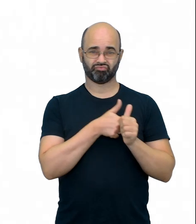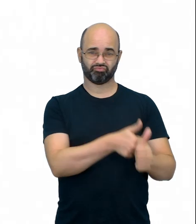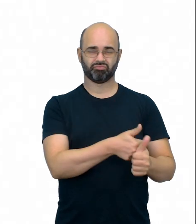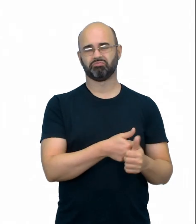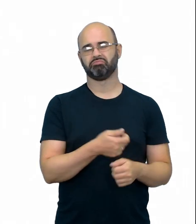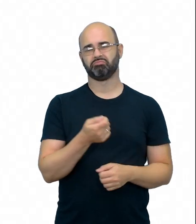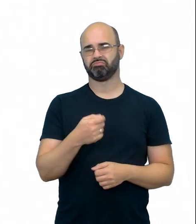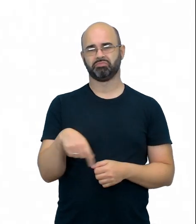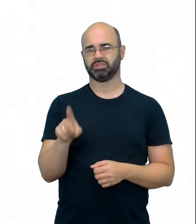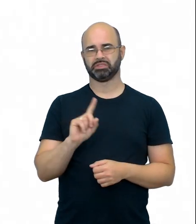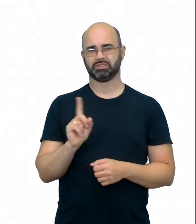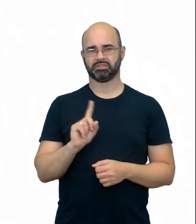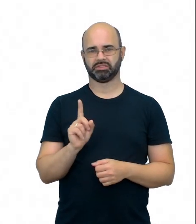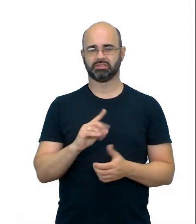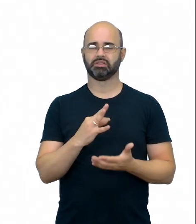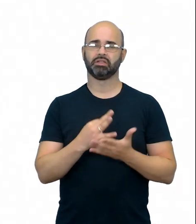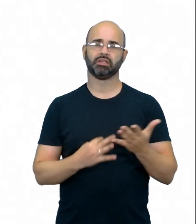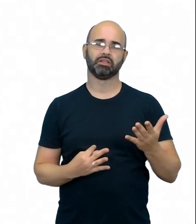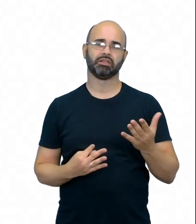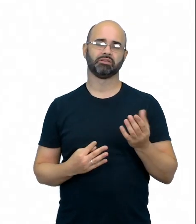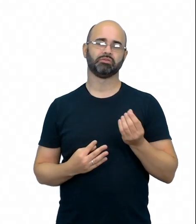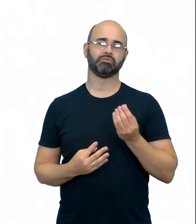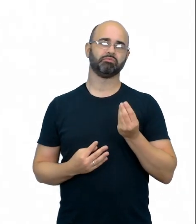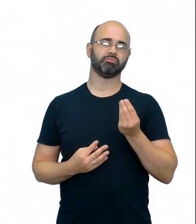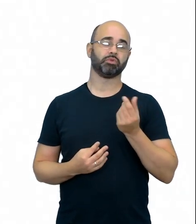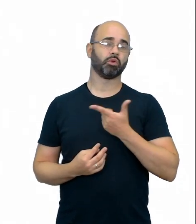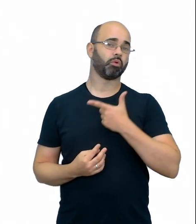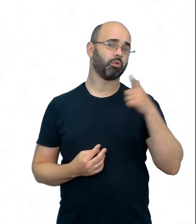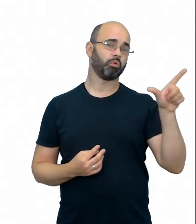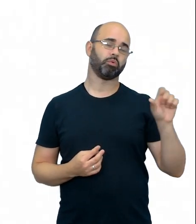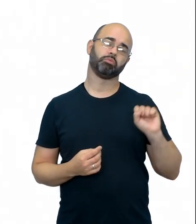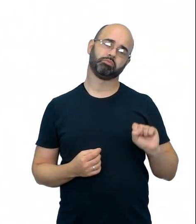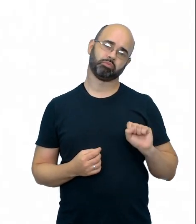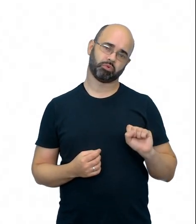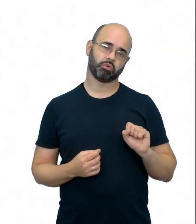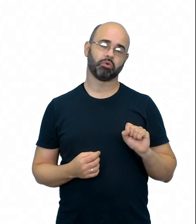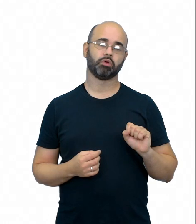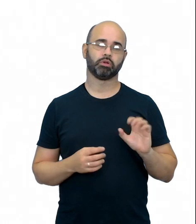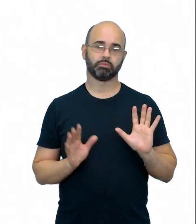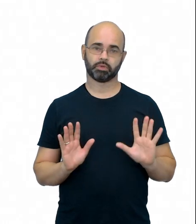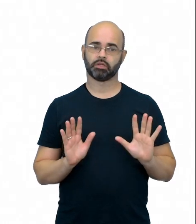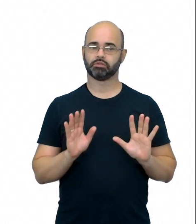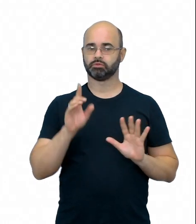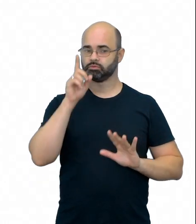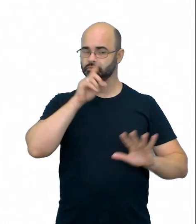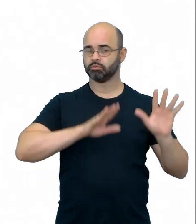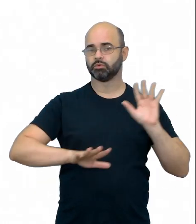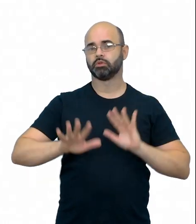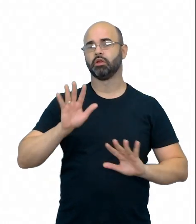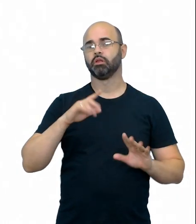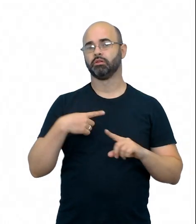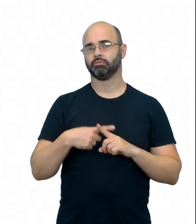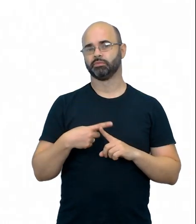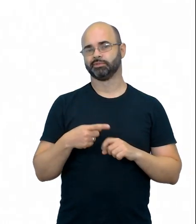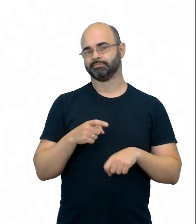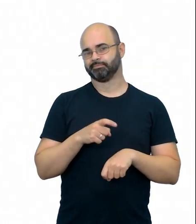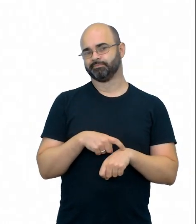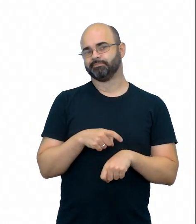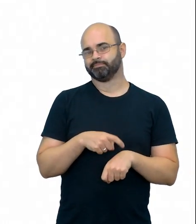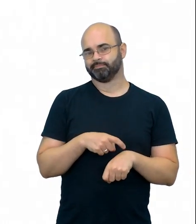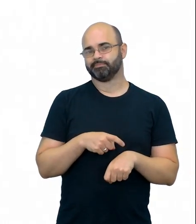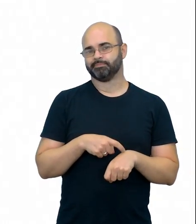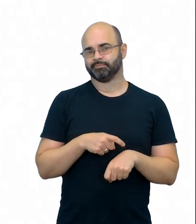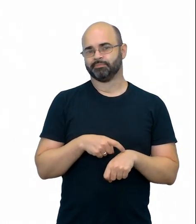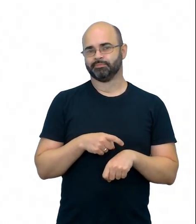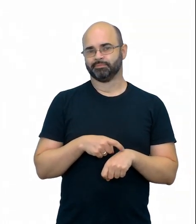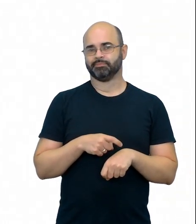podem trabalhar um texto à parte, que talvez mais curto, porque o tempo às vezes não é